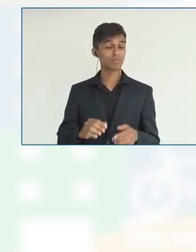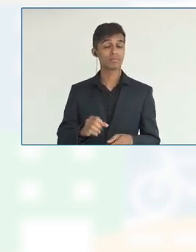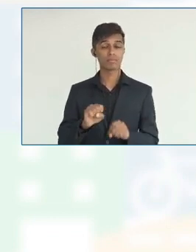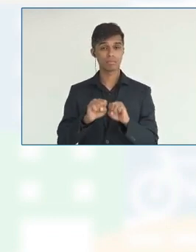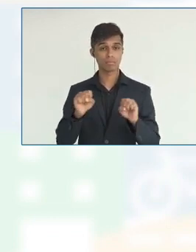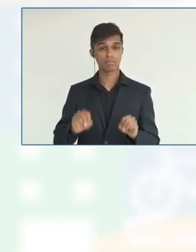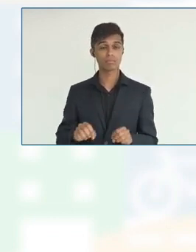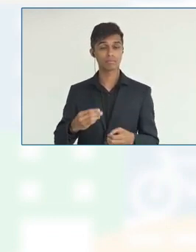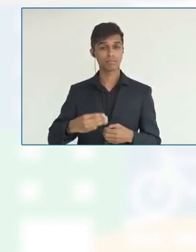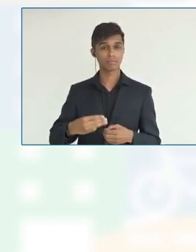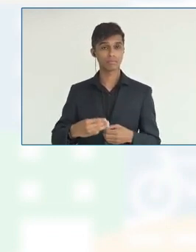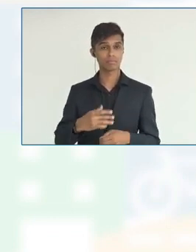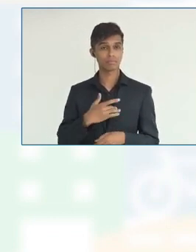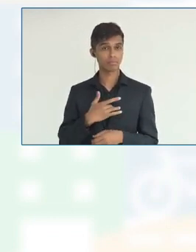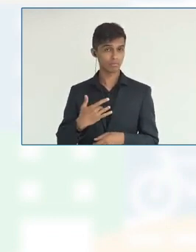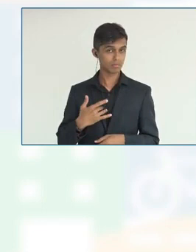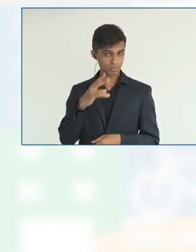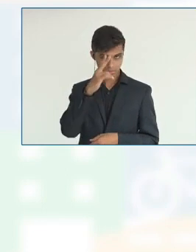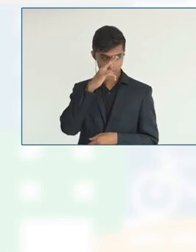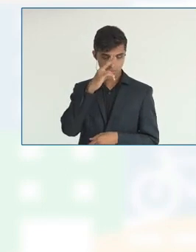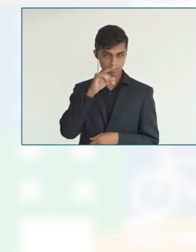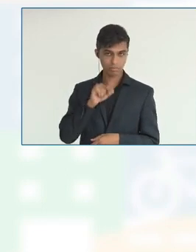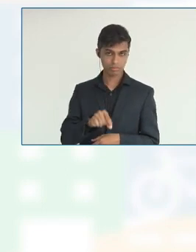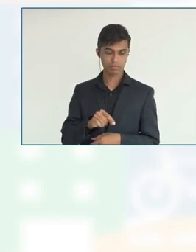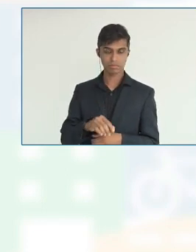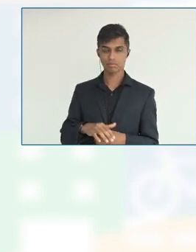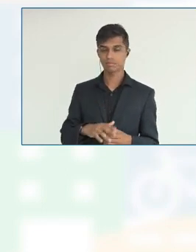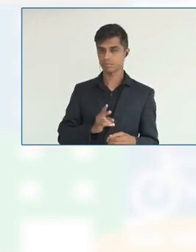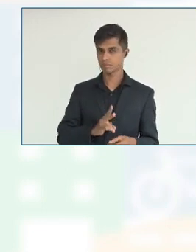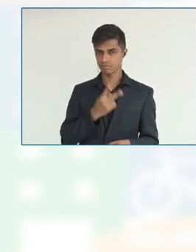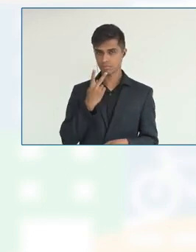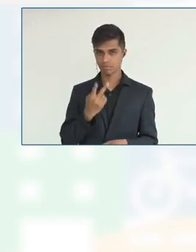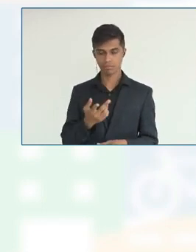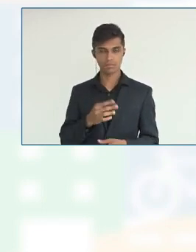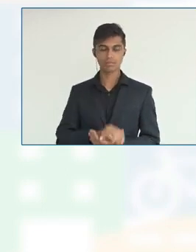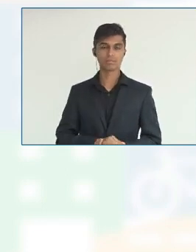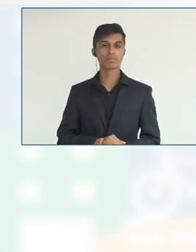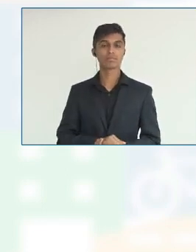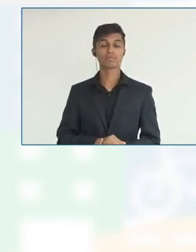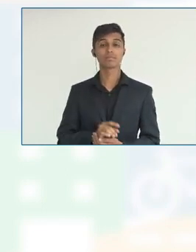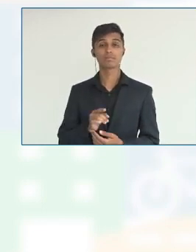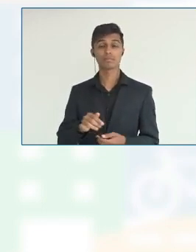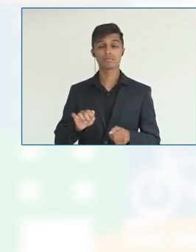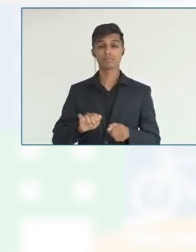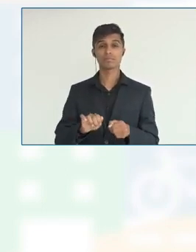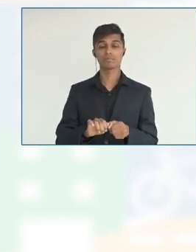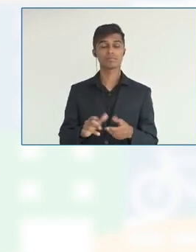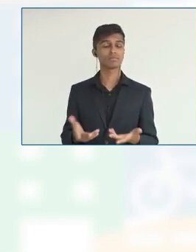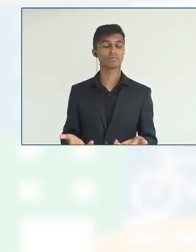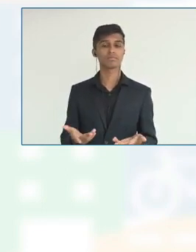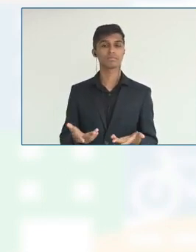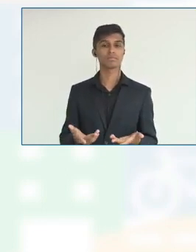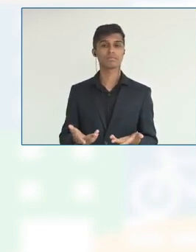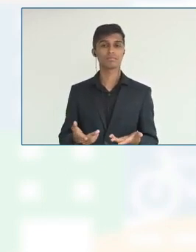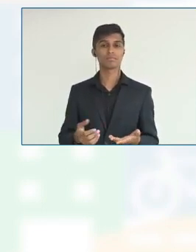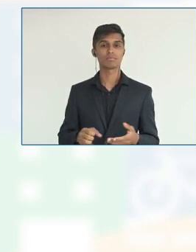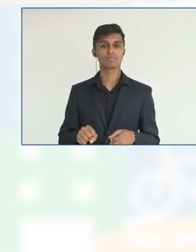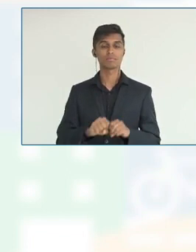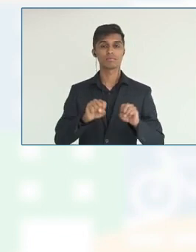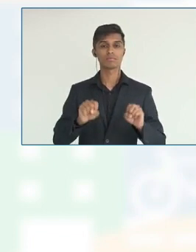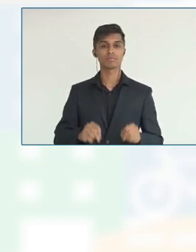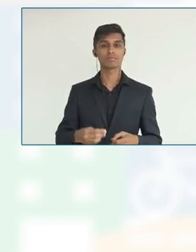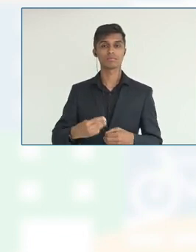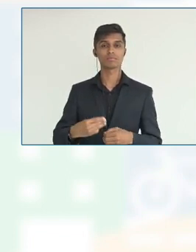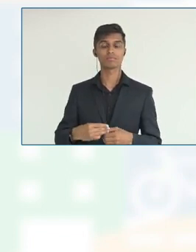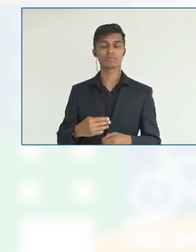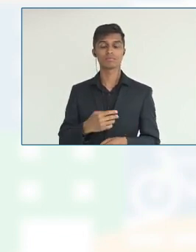isso aqui é meio clichê, né, que ele executa, né, participa do Sistema Municipal de Vigilância em